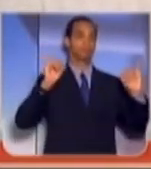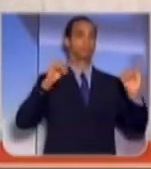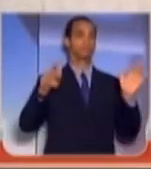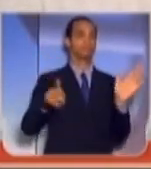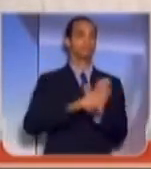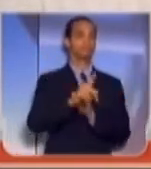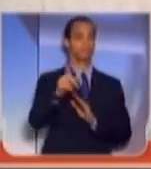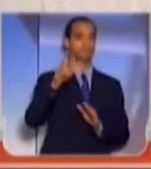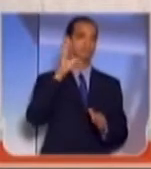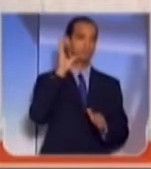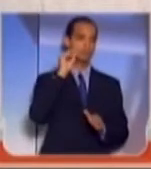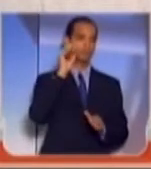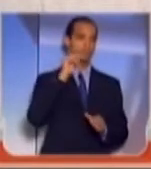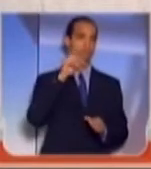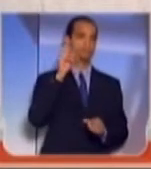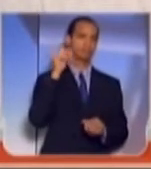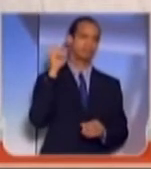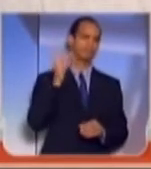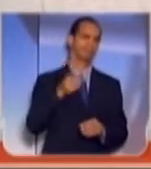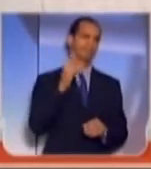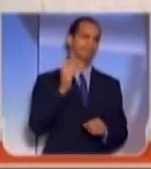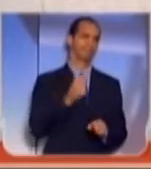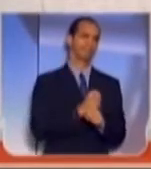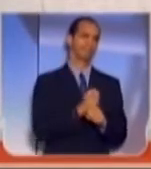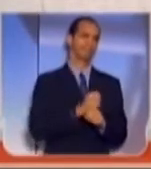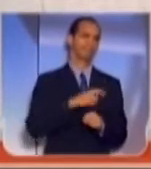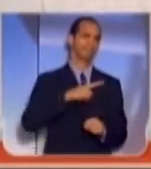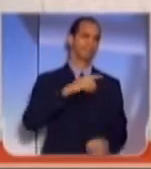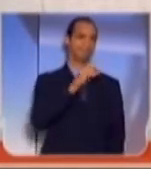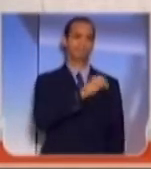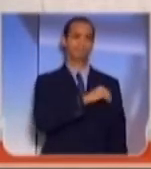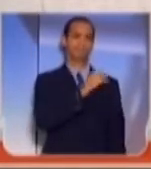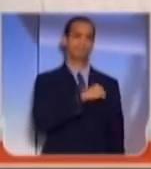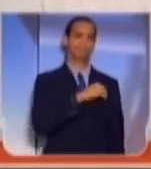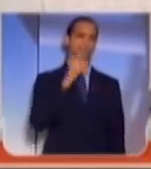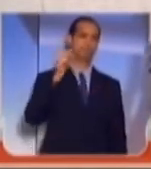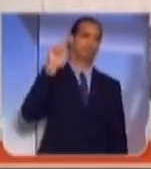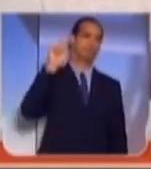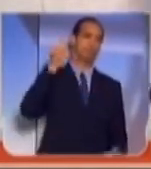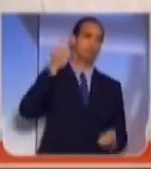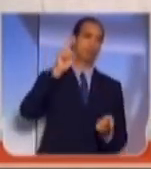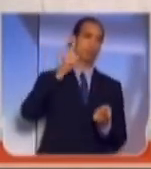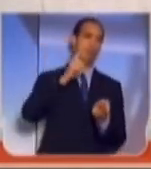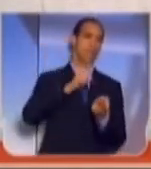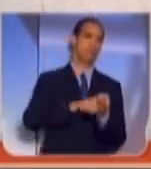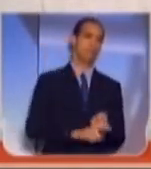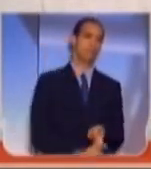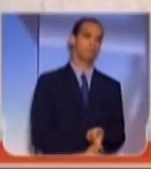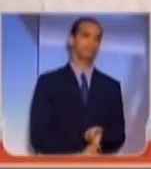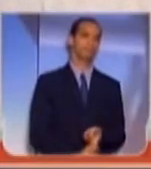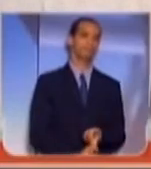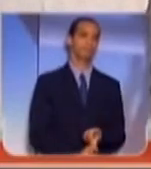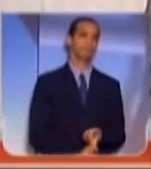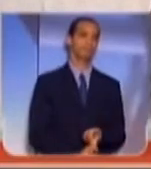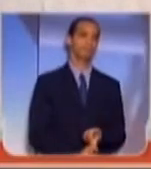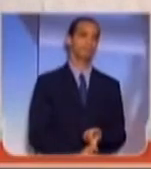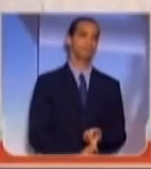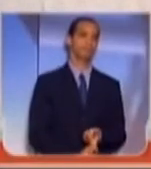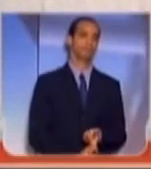desses servidores que há muito tem o seu salários desvalorizados achatados